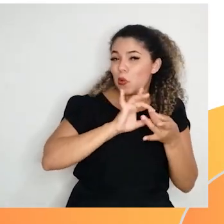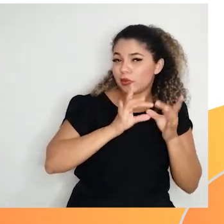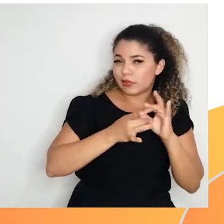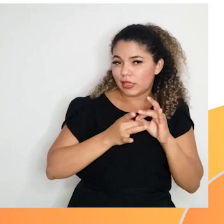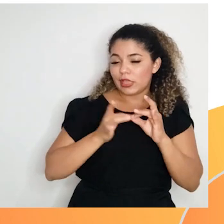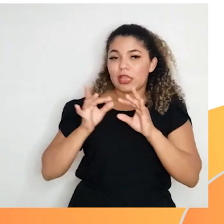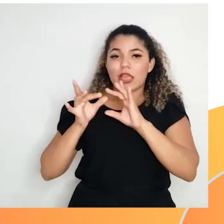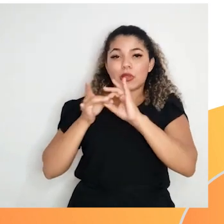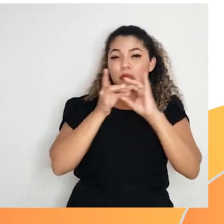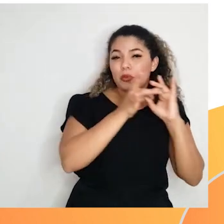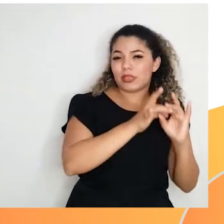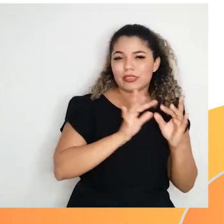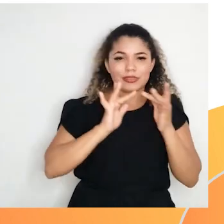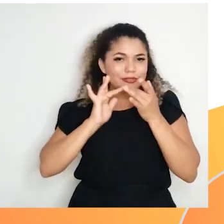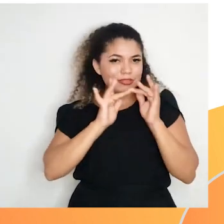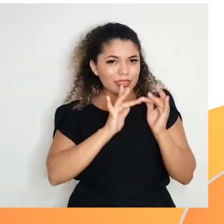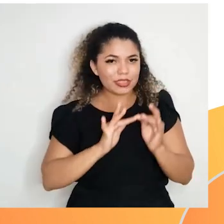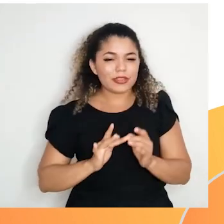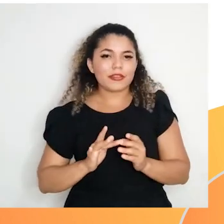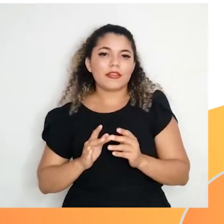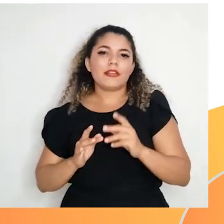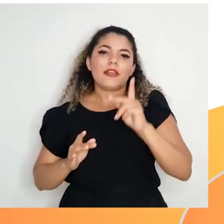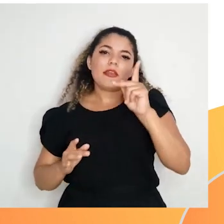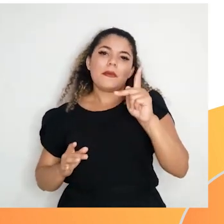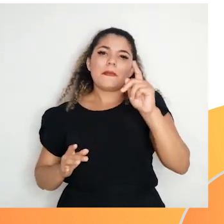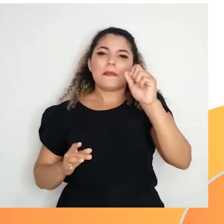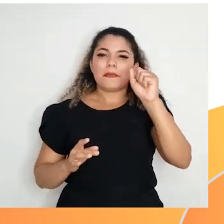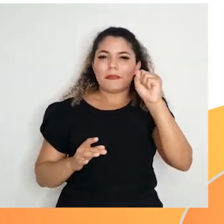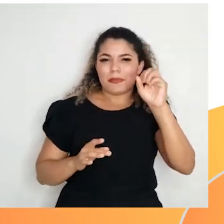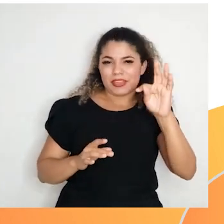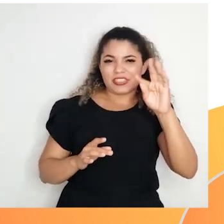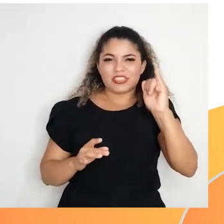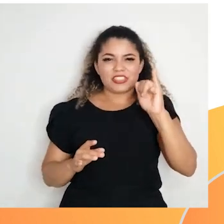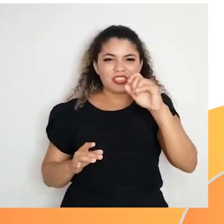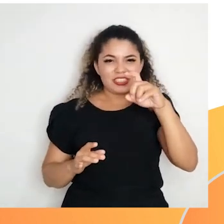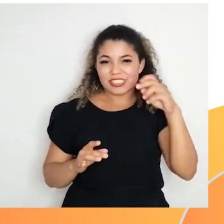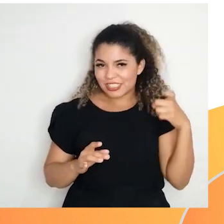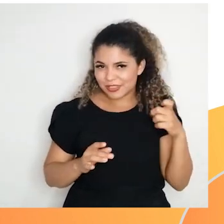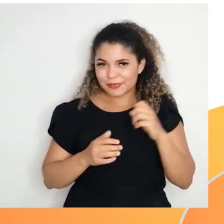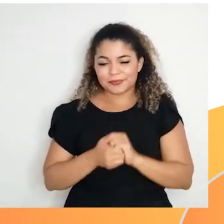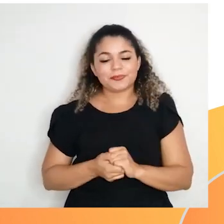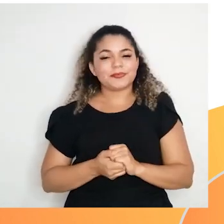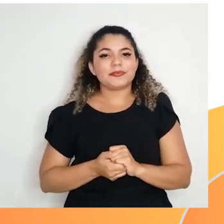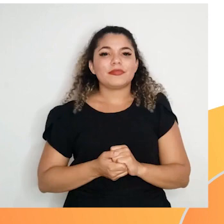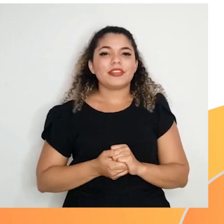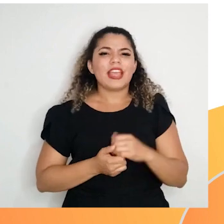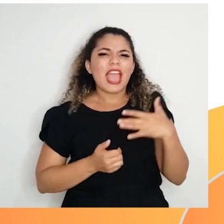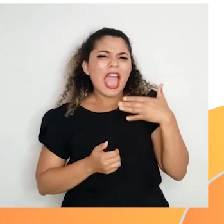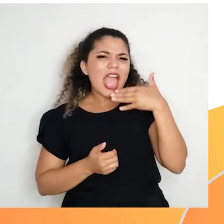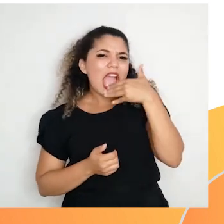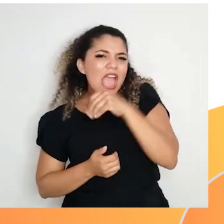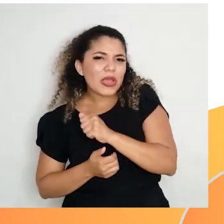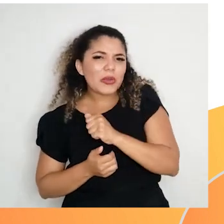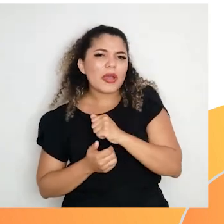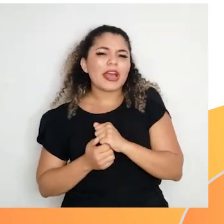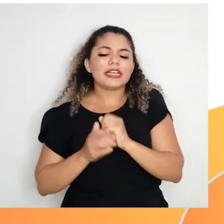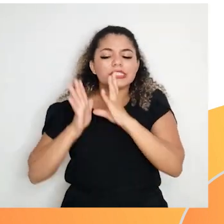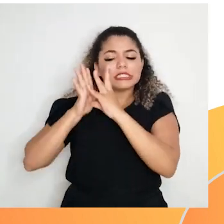uma intertextualidade denominada pastiche, que é aí uma